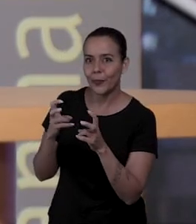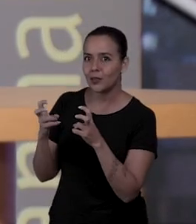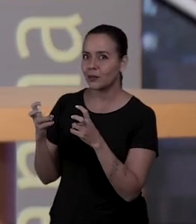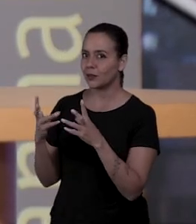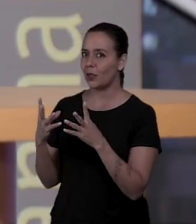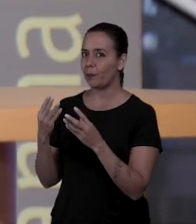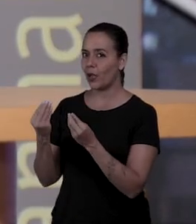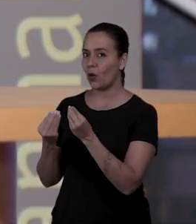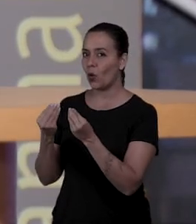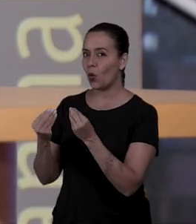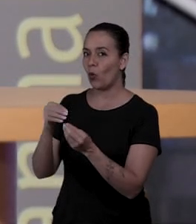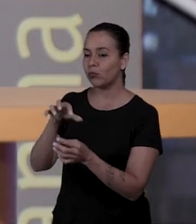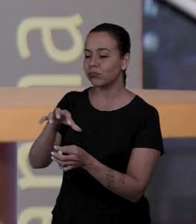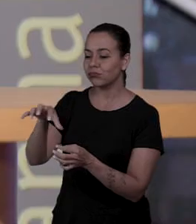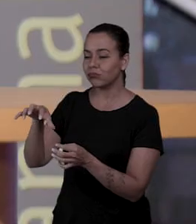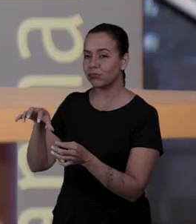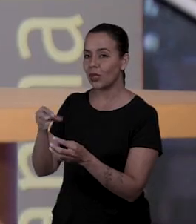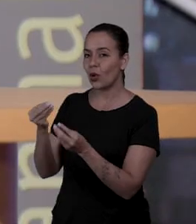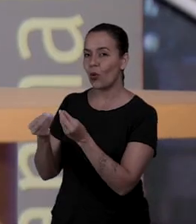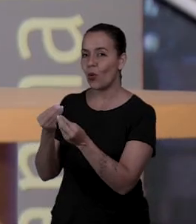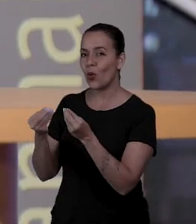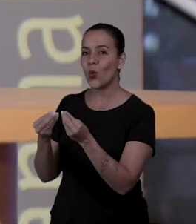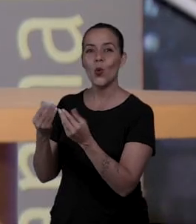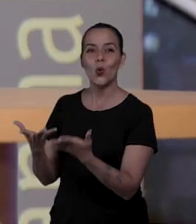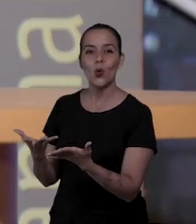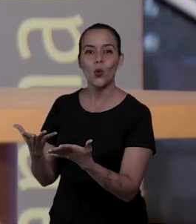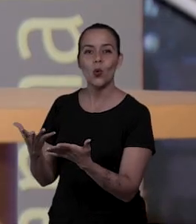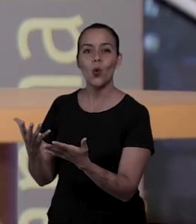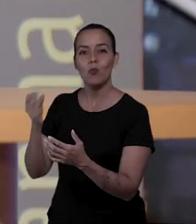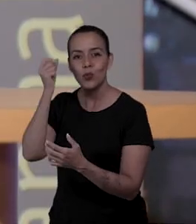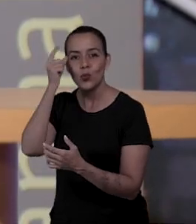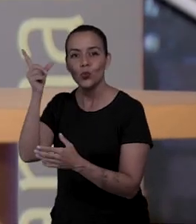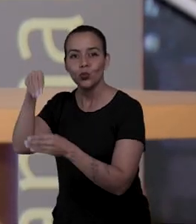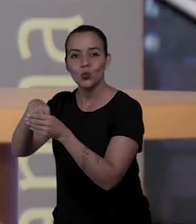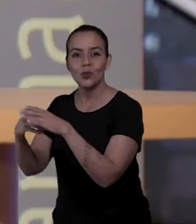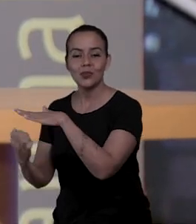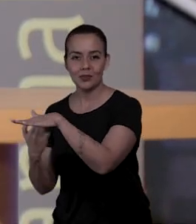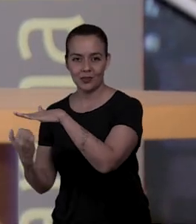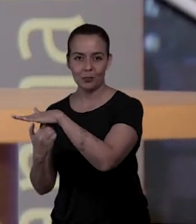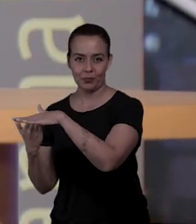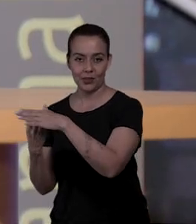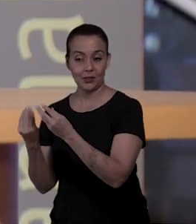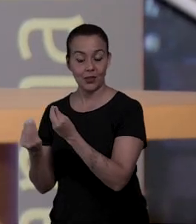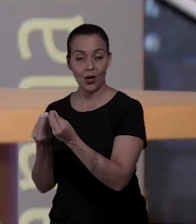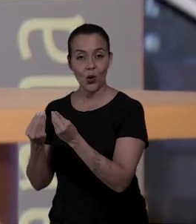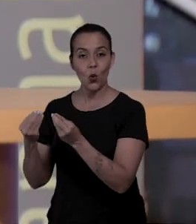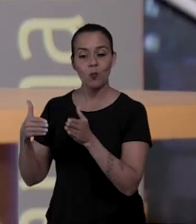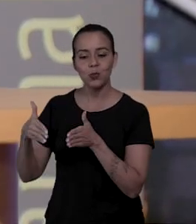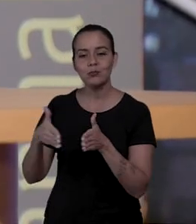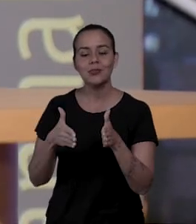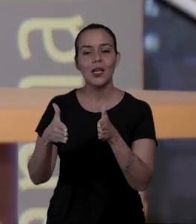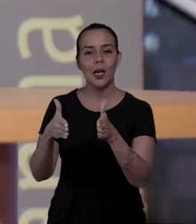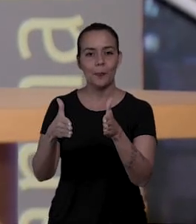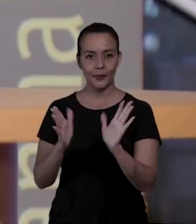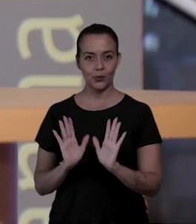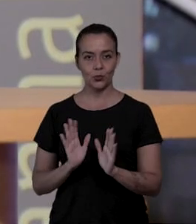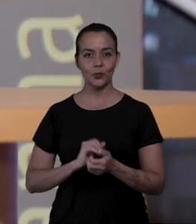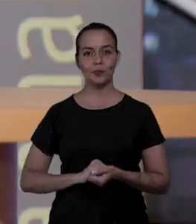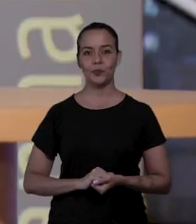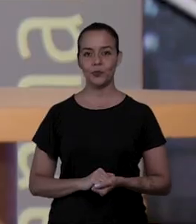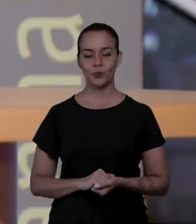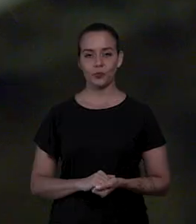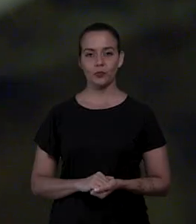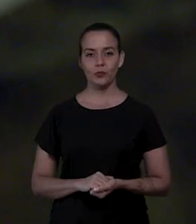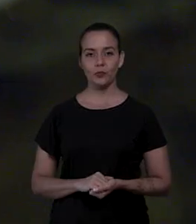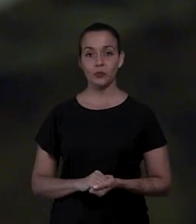cultura integrados em um eu para fazer uma interpretação das diversas